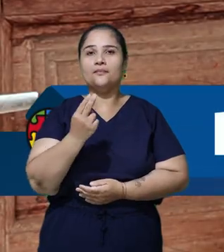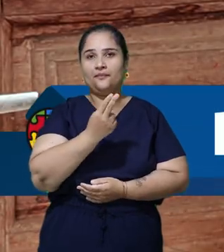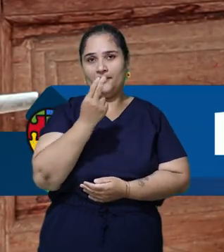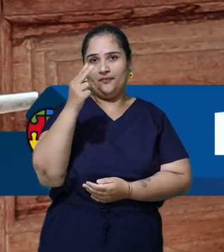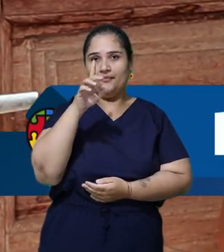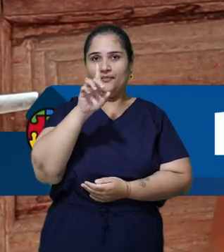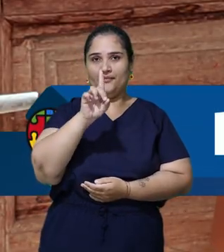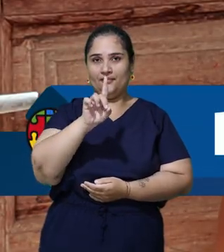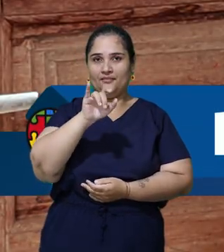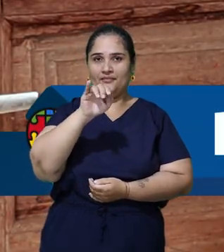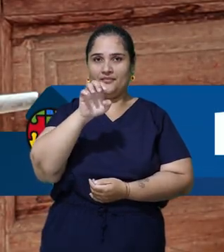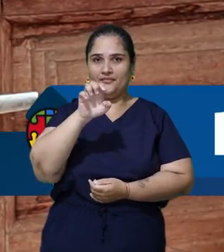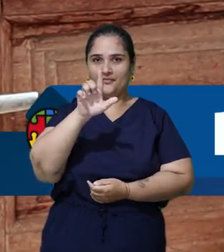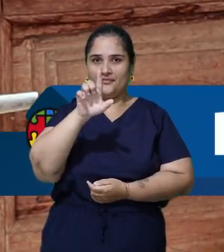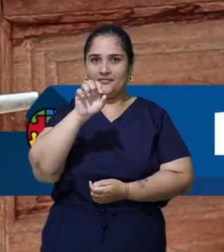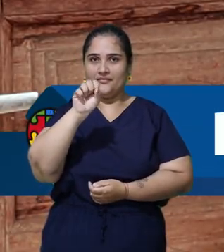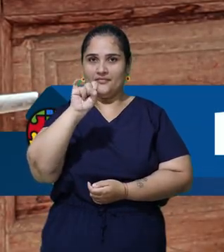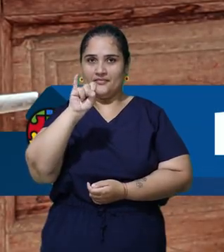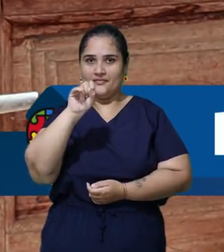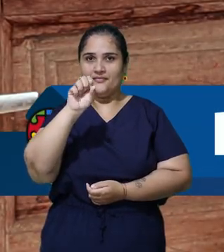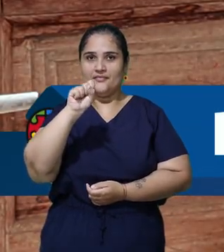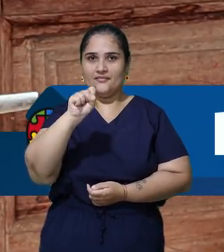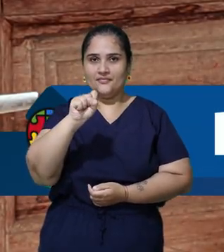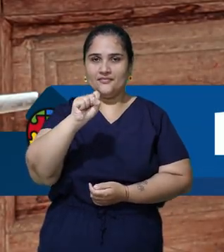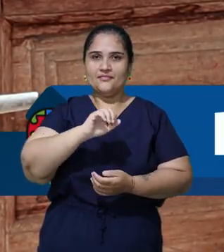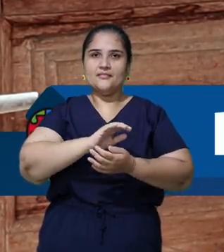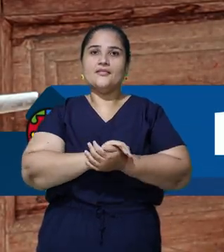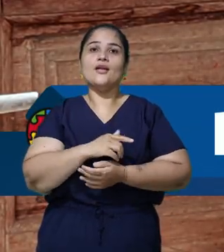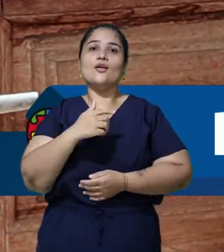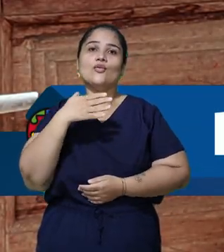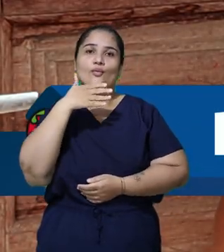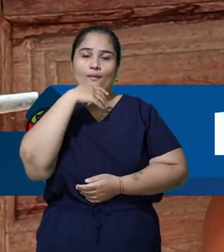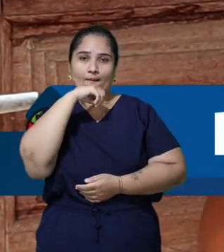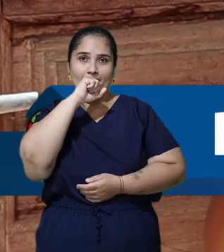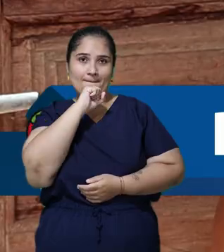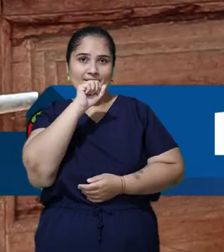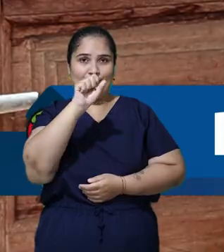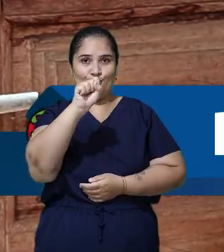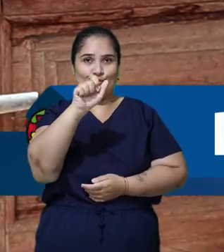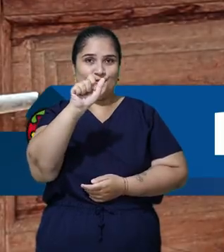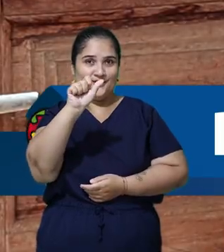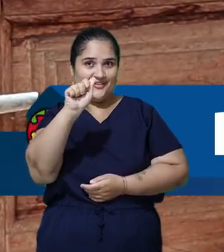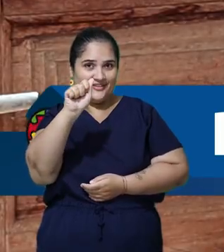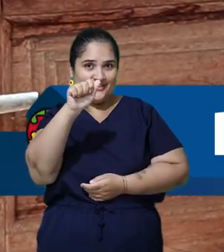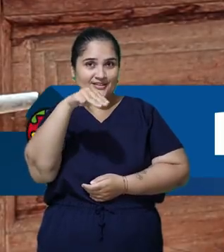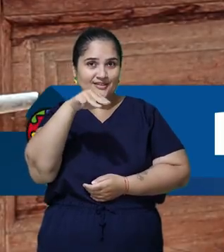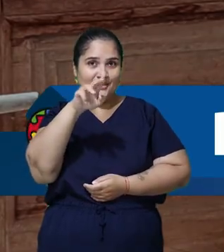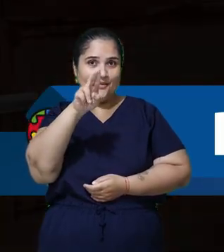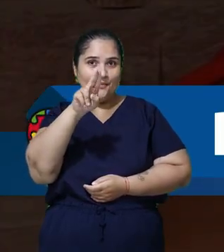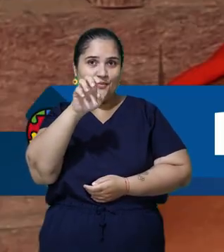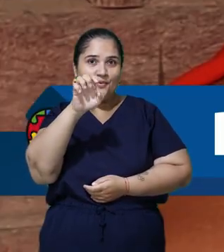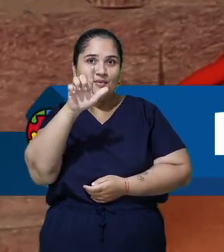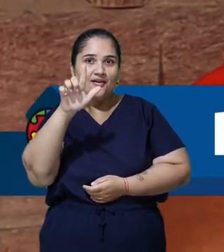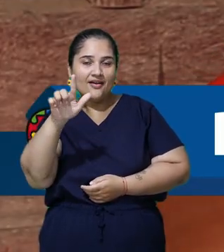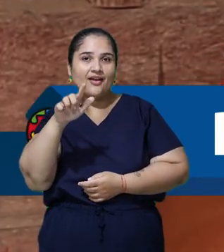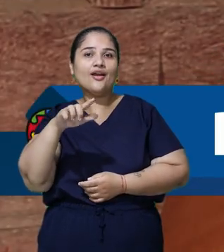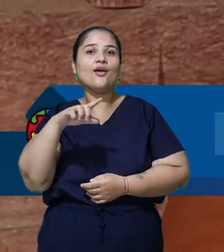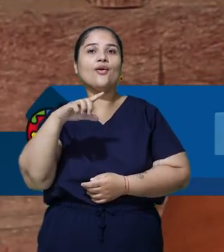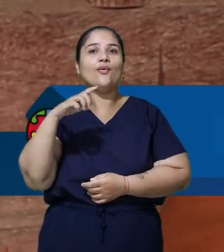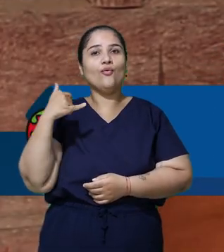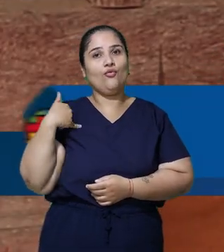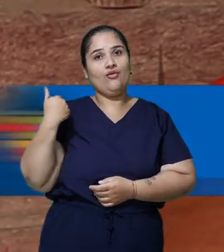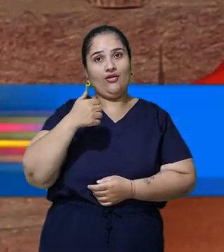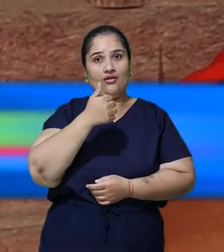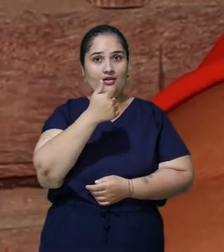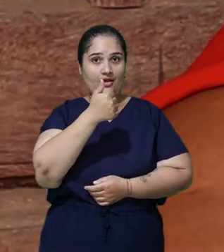Meu nome é Dieleis, sou mãe do Samuel Henrique, de 12 anos, tem autismo e TDAH. Minha família ela não